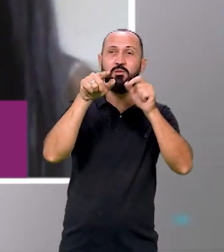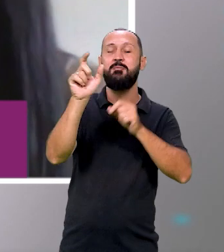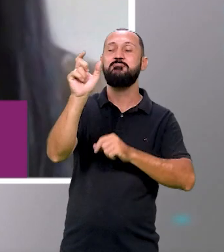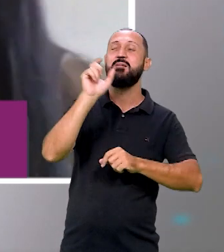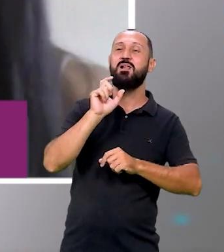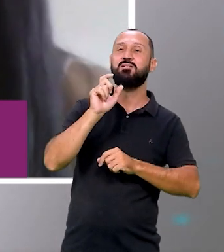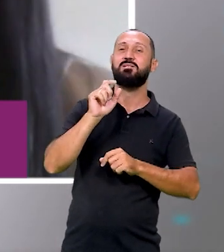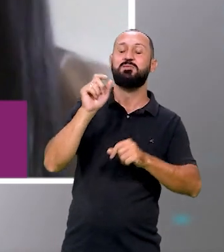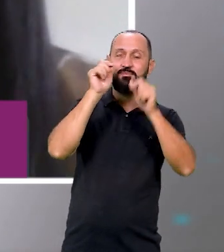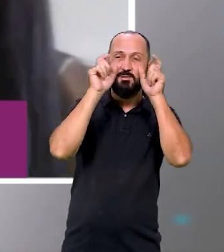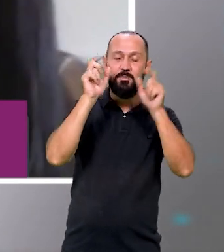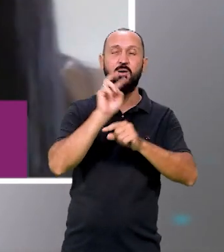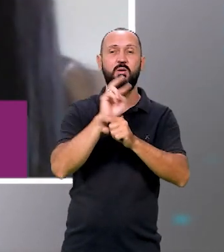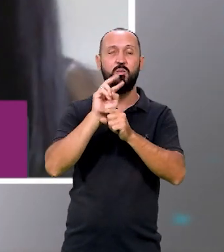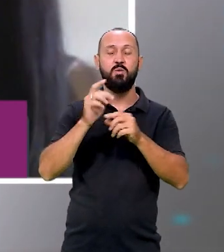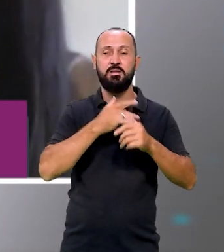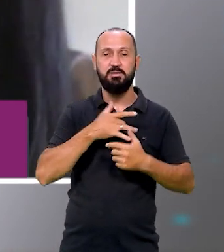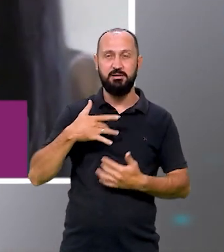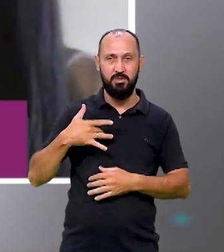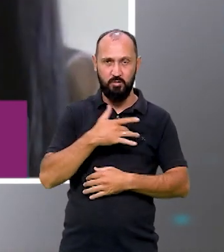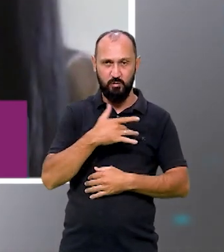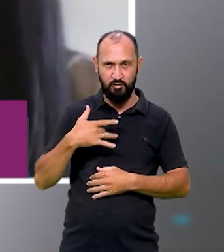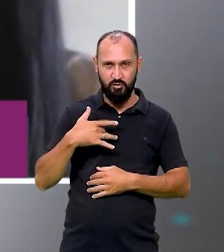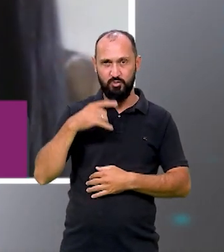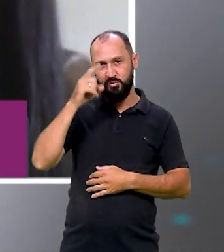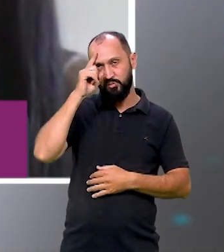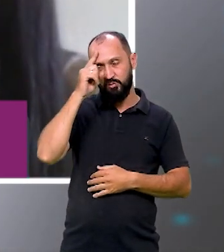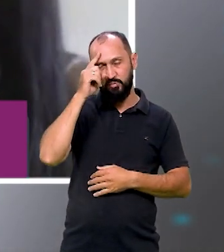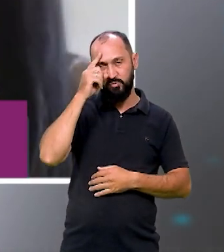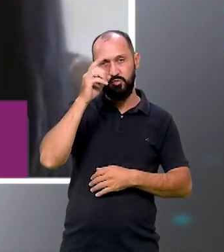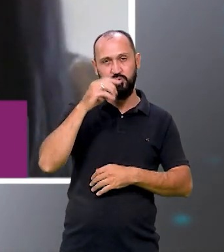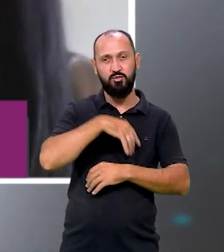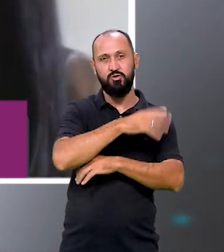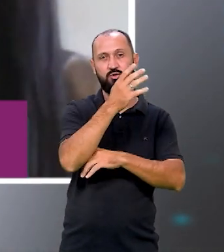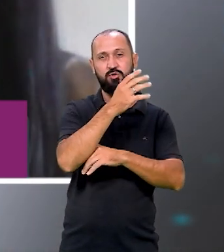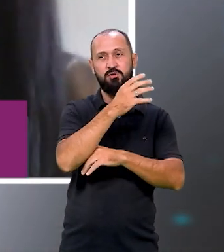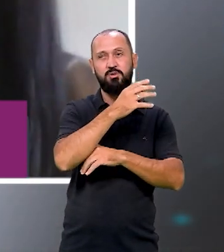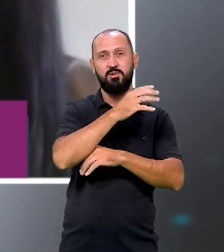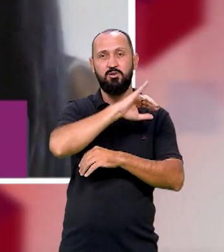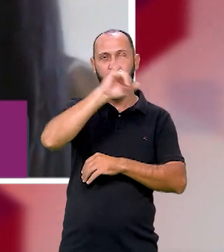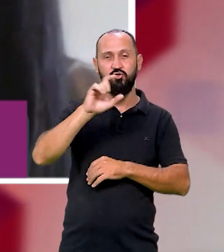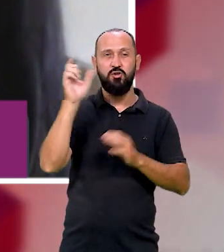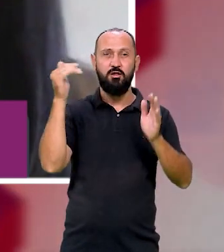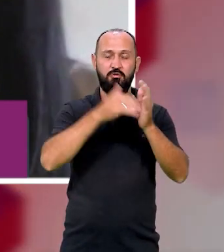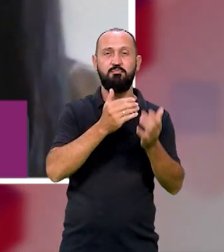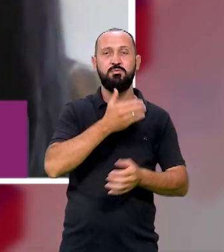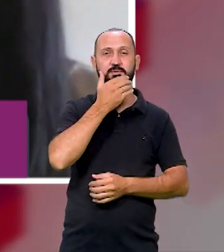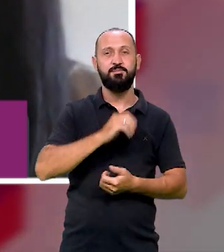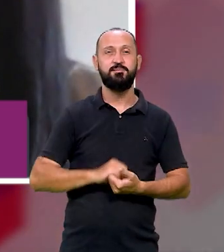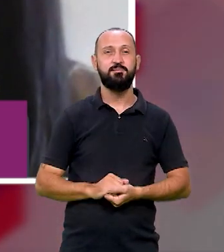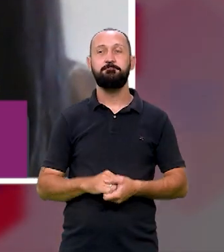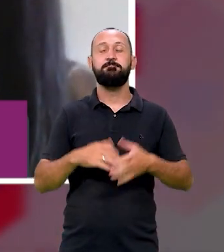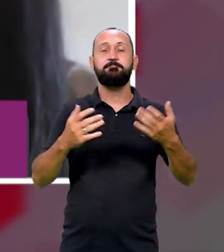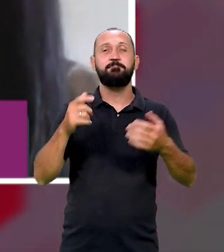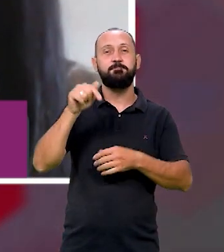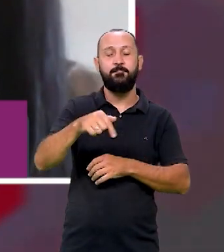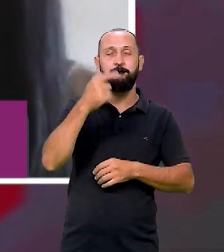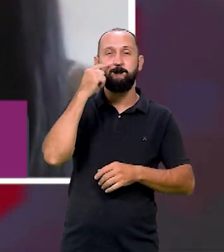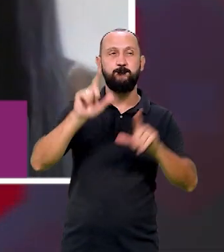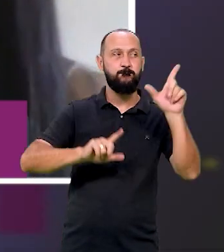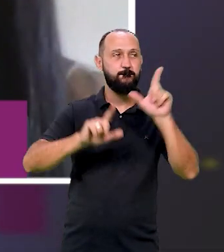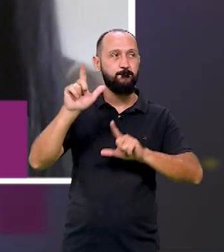nesse caso do TAF, já vi muito, o imediatismo. A pessoa se prepara pouco tempo